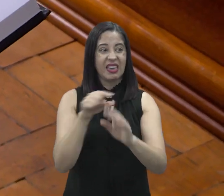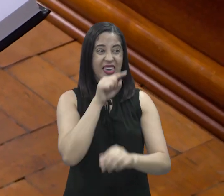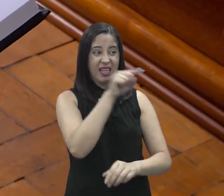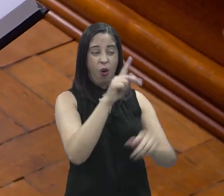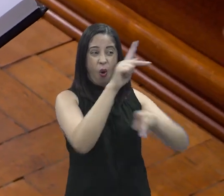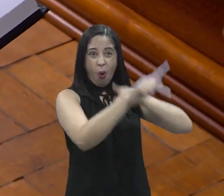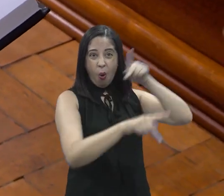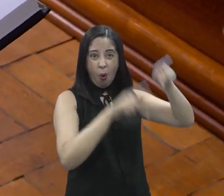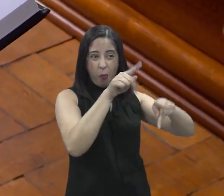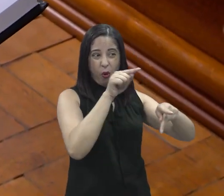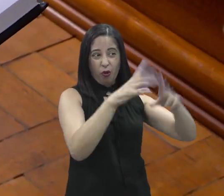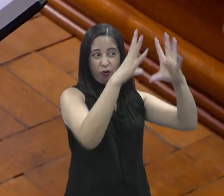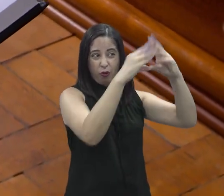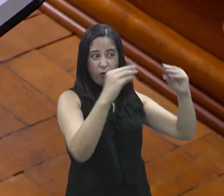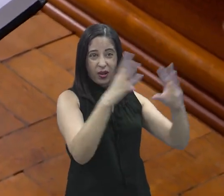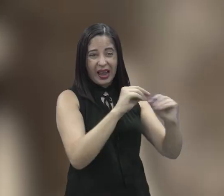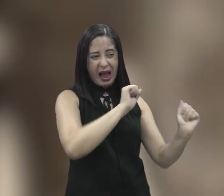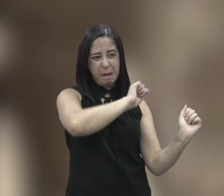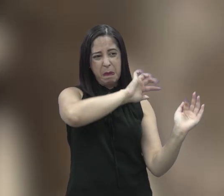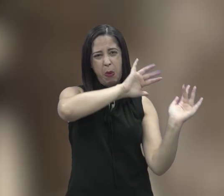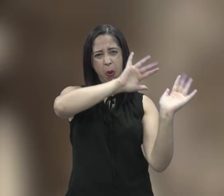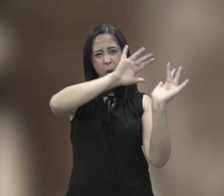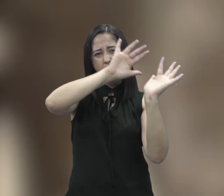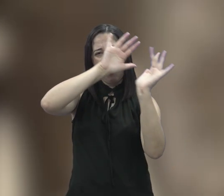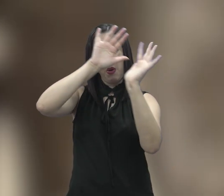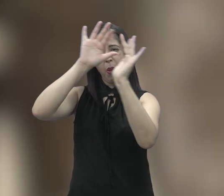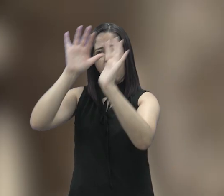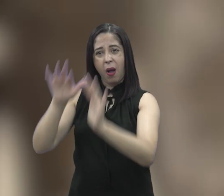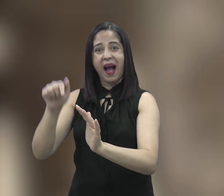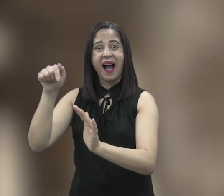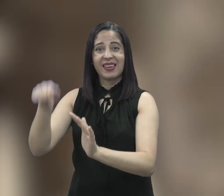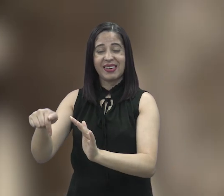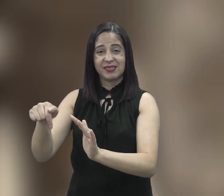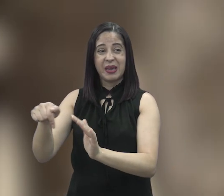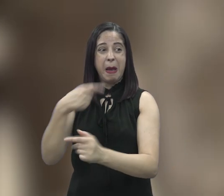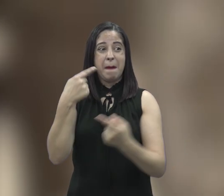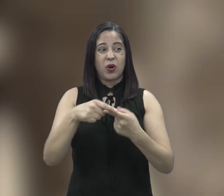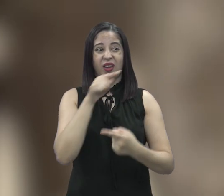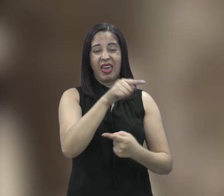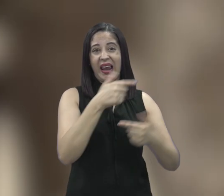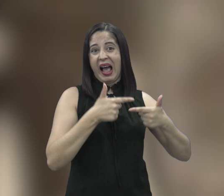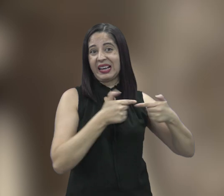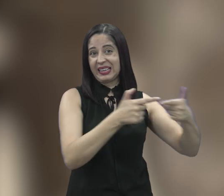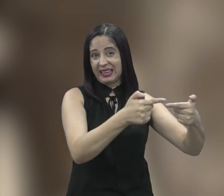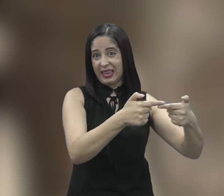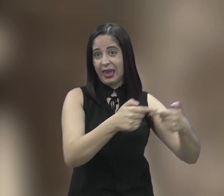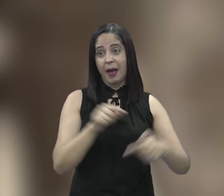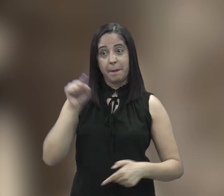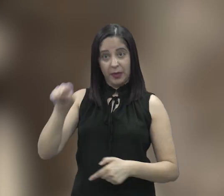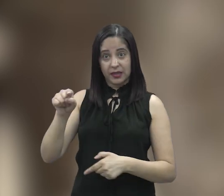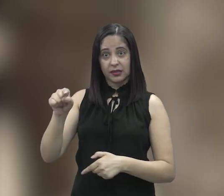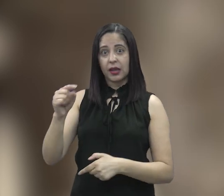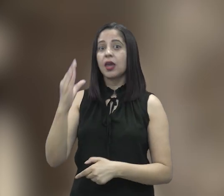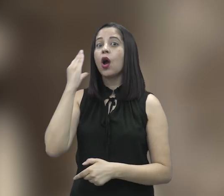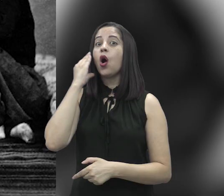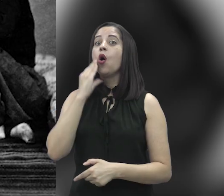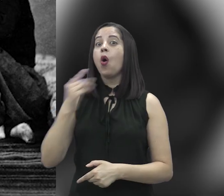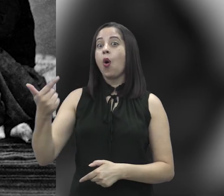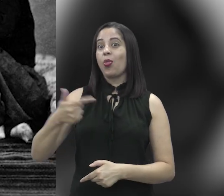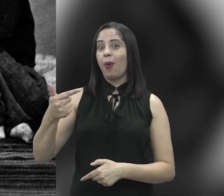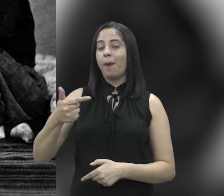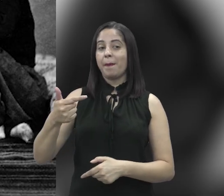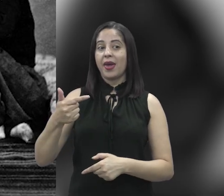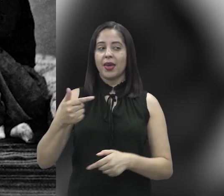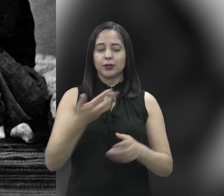os libaneses a deixar o país natal. A escolha pelo Brasil teve a influência do imperador Dom Pedro II, e